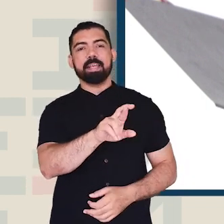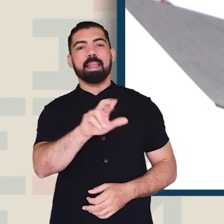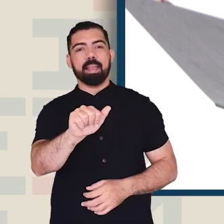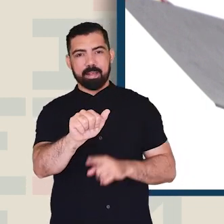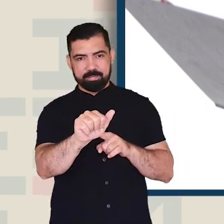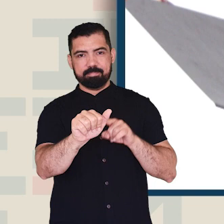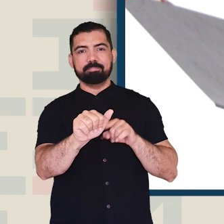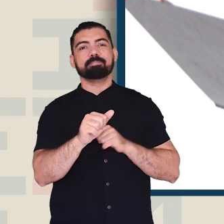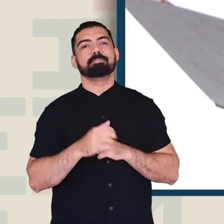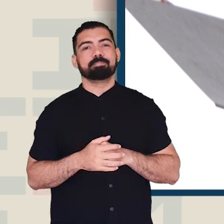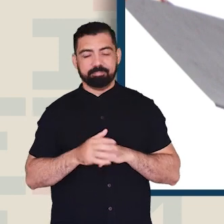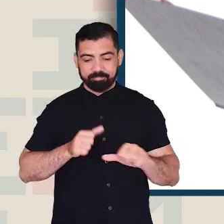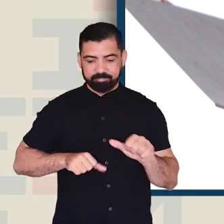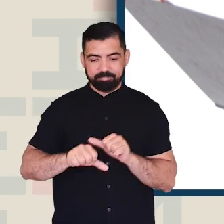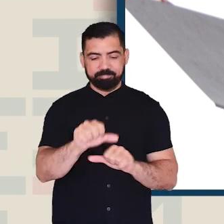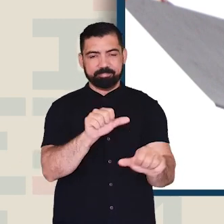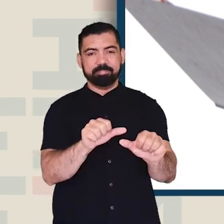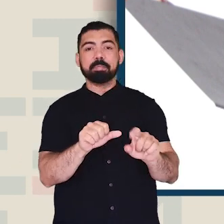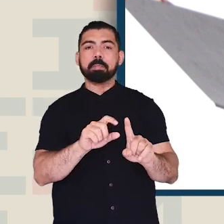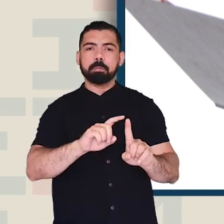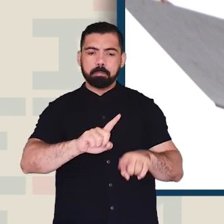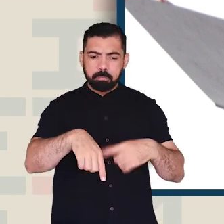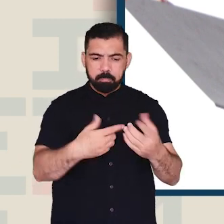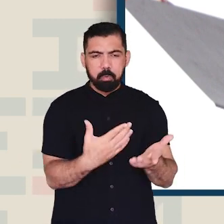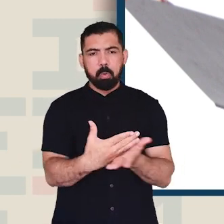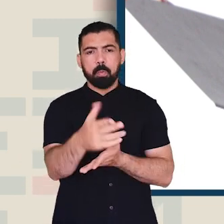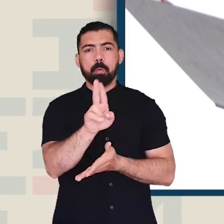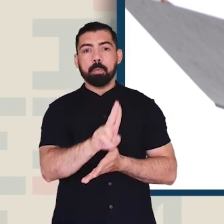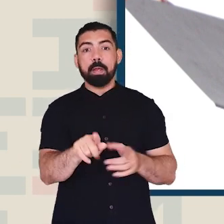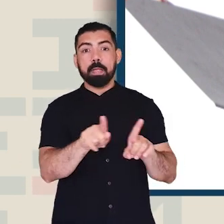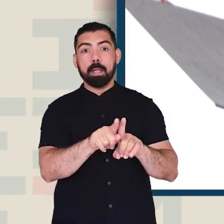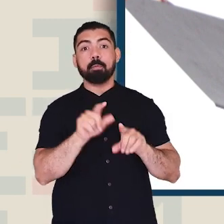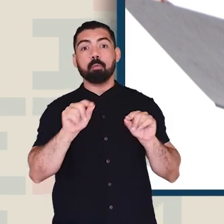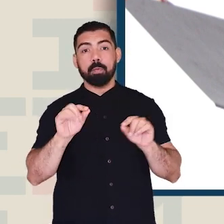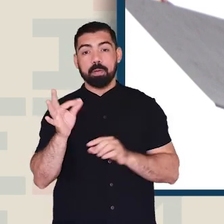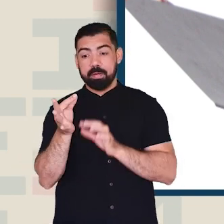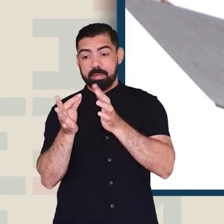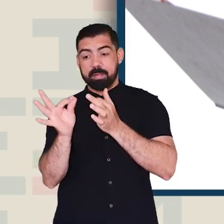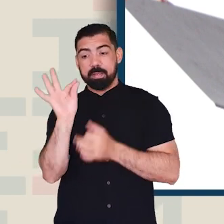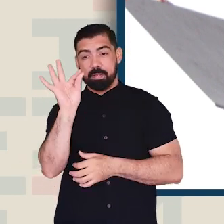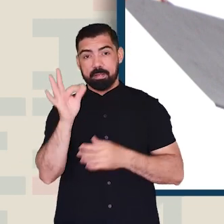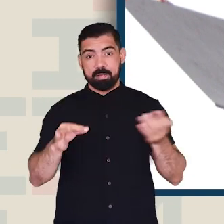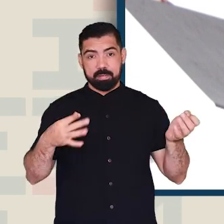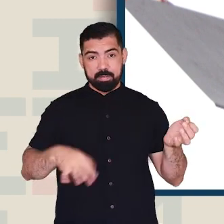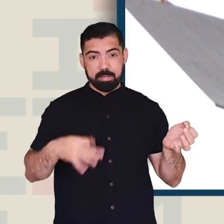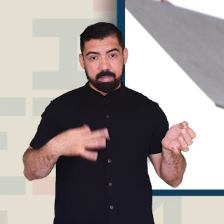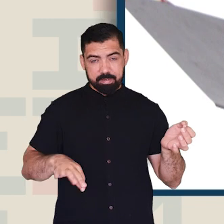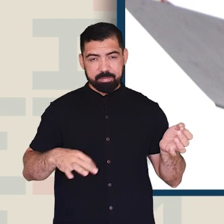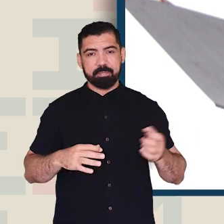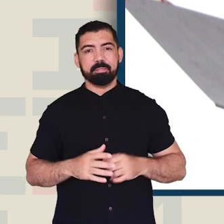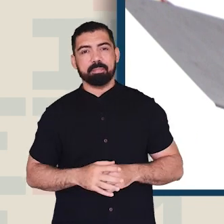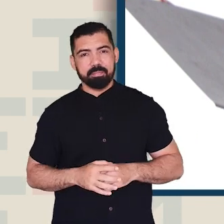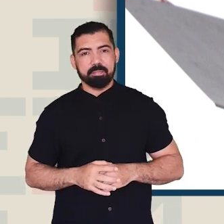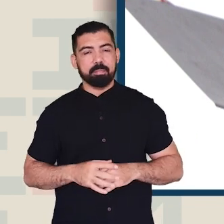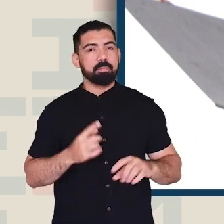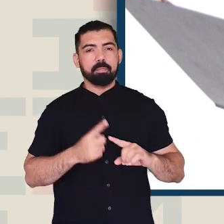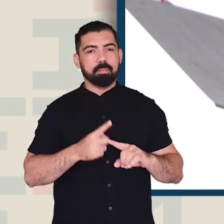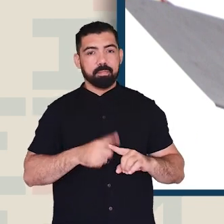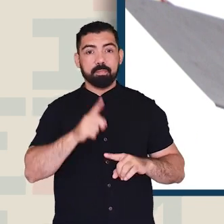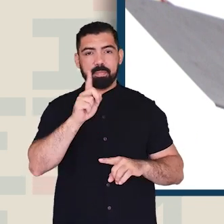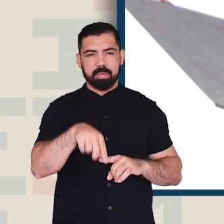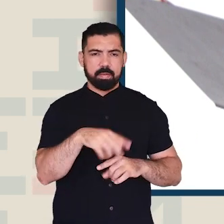músicos também, se transformaram para a guitarra e depois começaram a usar a palheta, ou plectro, como é chamada, que geralmente é feito de